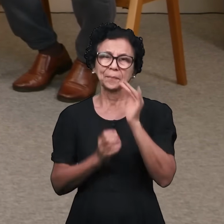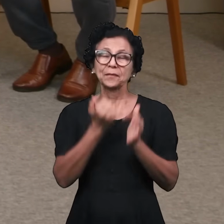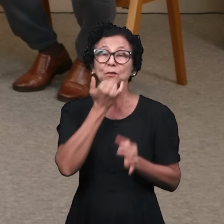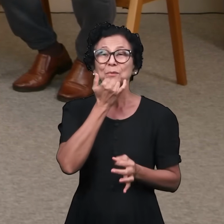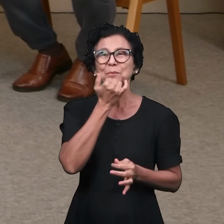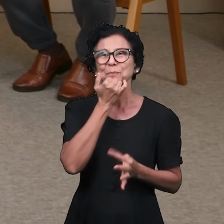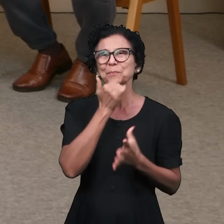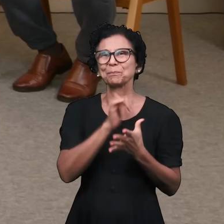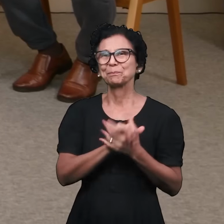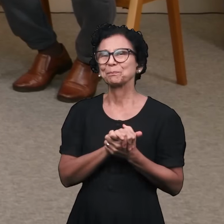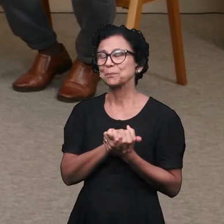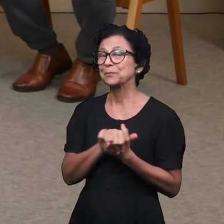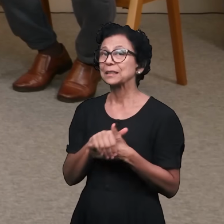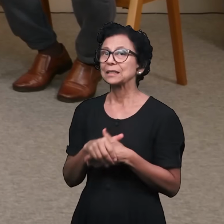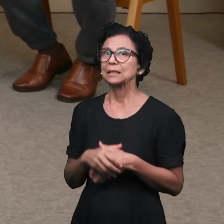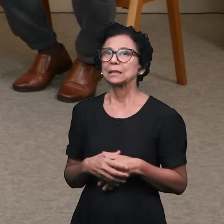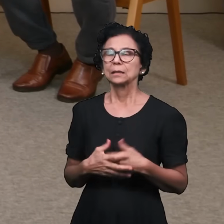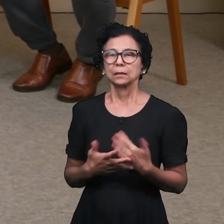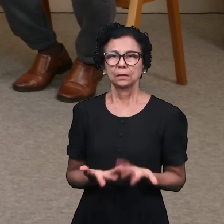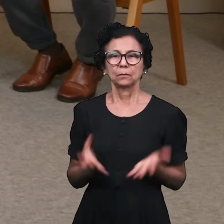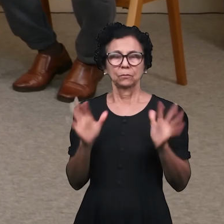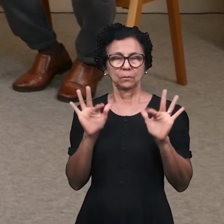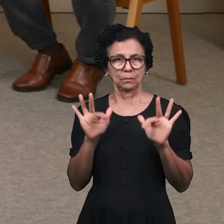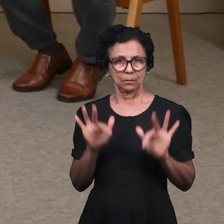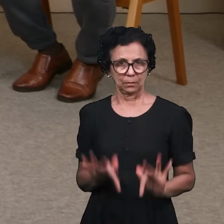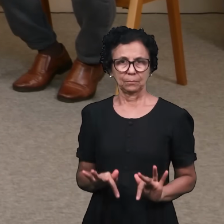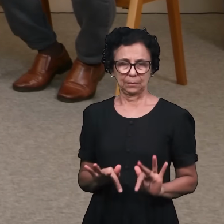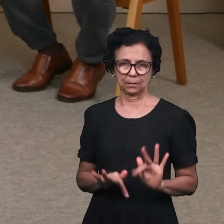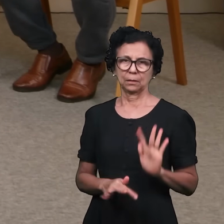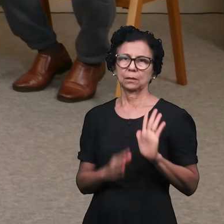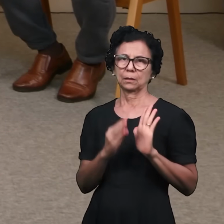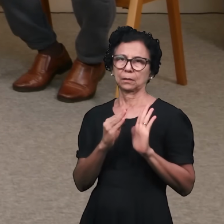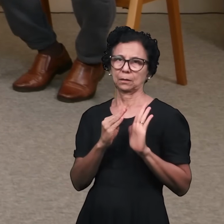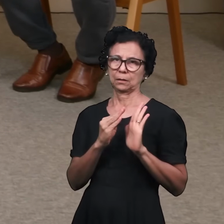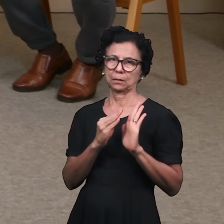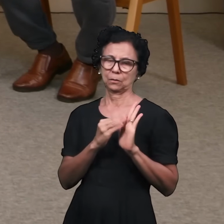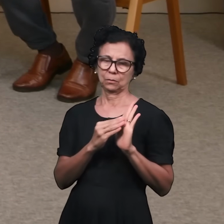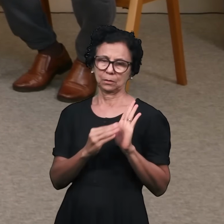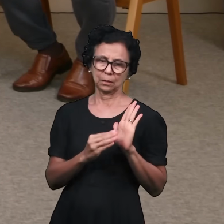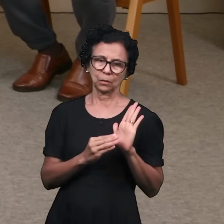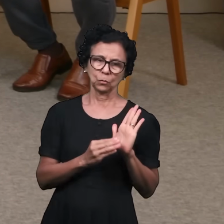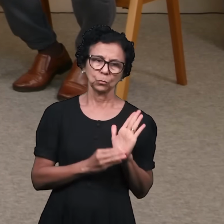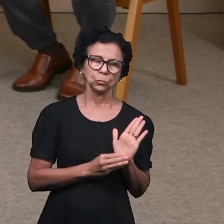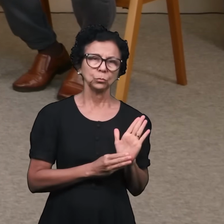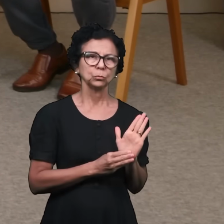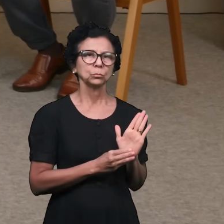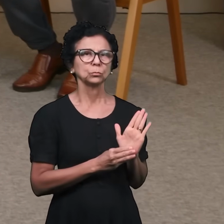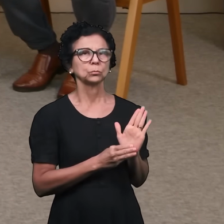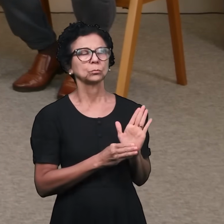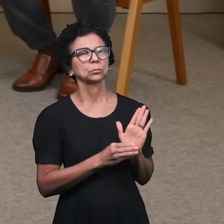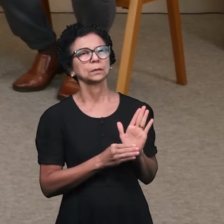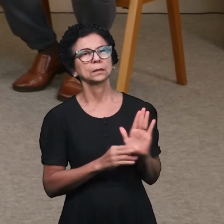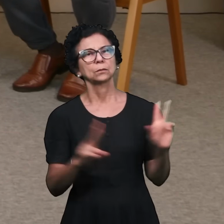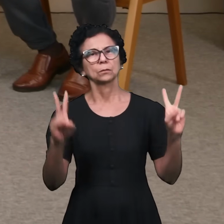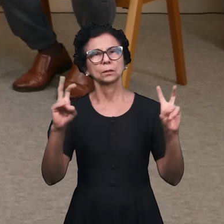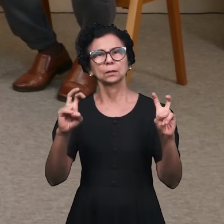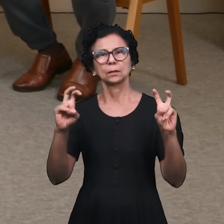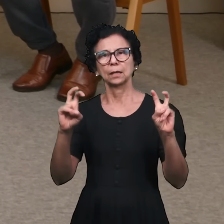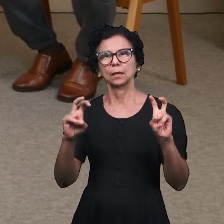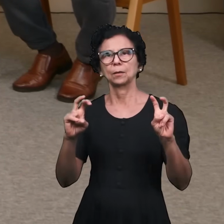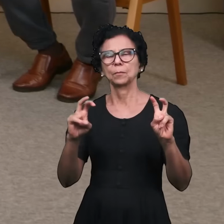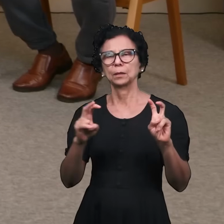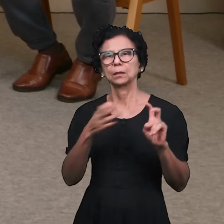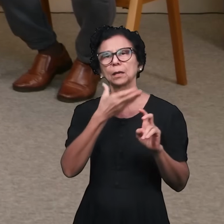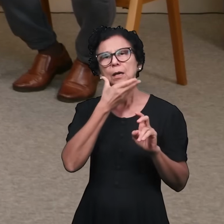Bem, queridos, eu gostaria de terminar esse episódio acerca da obediência e de honrar pai